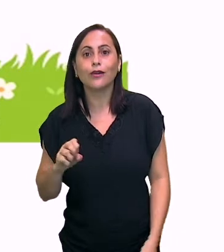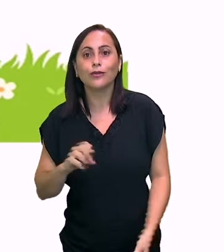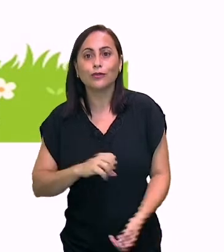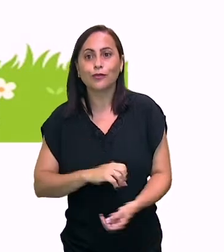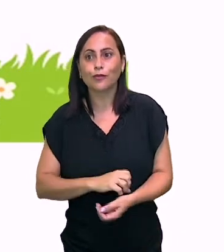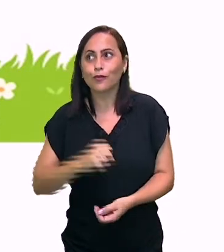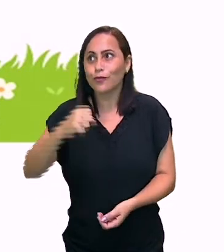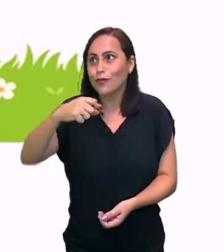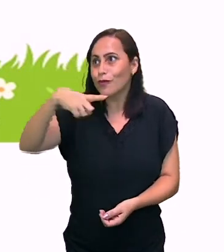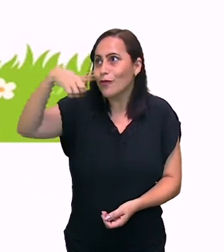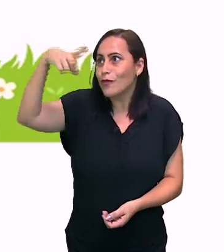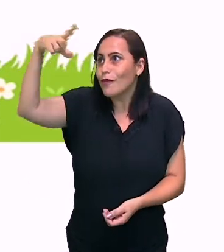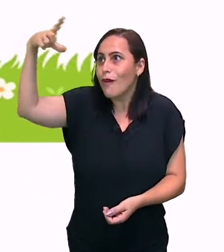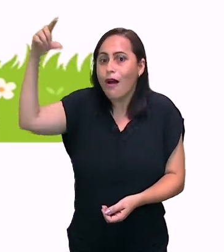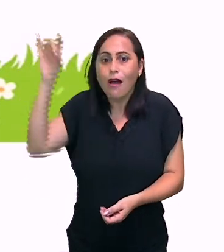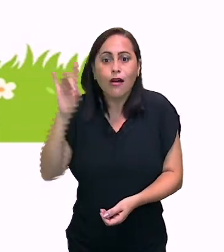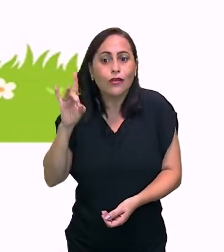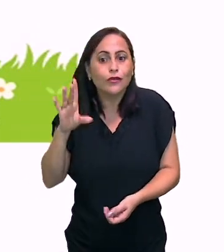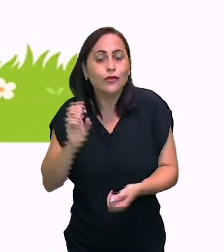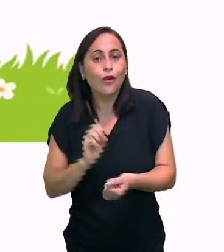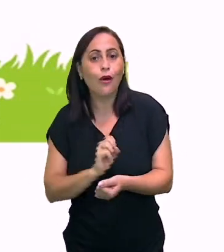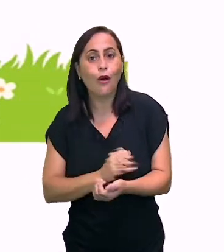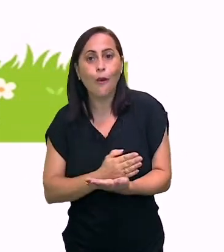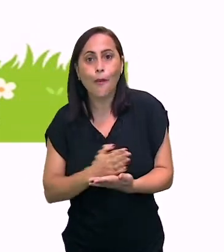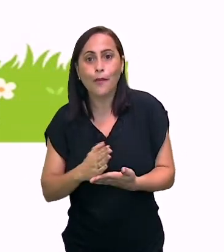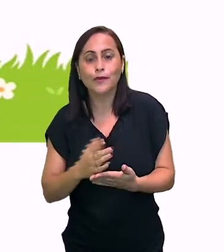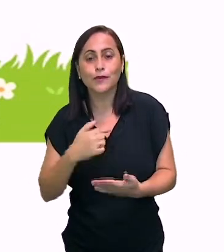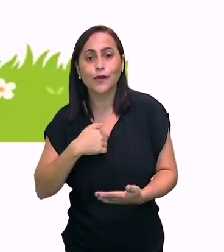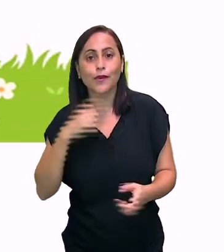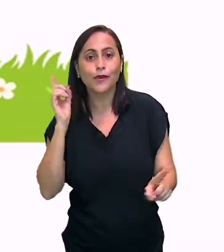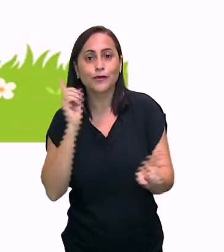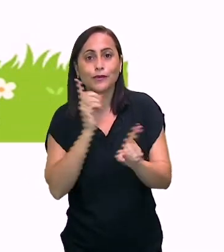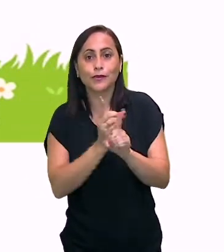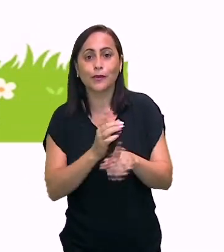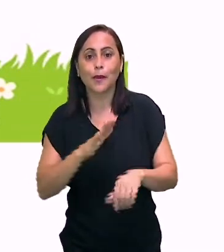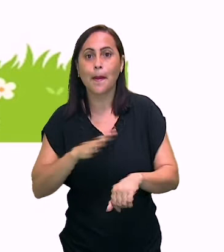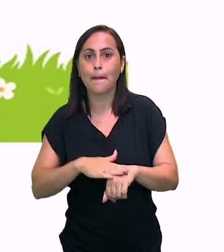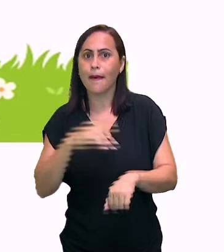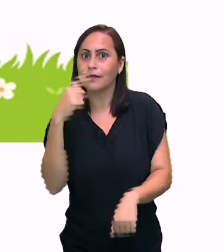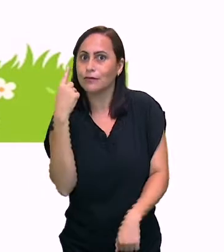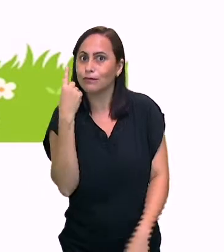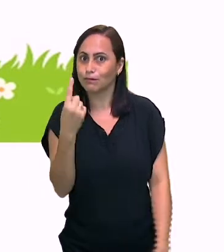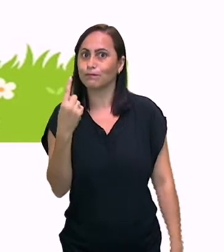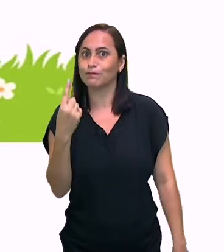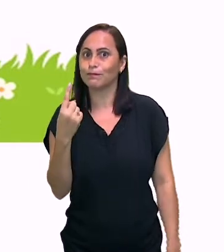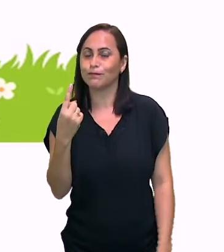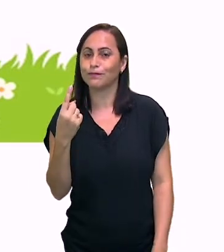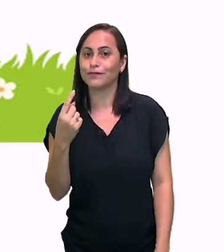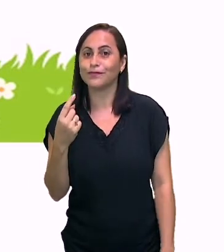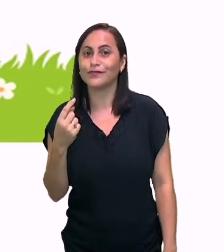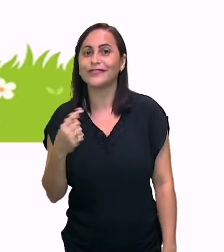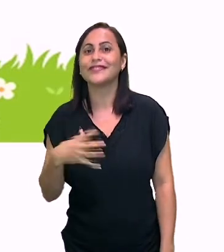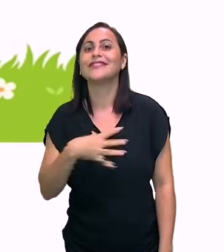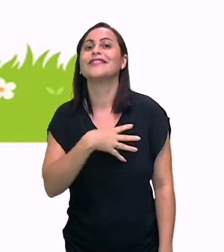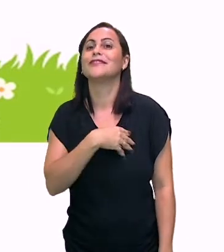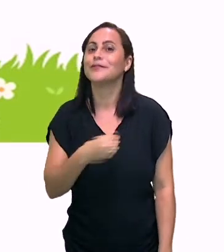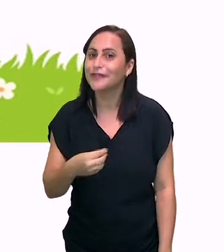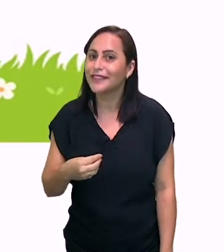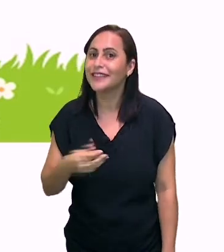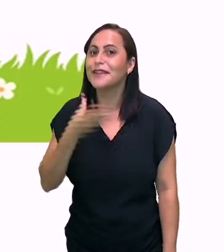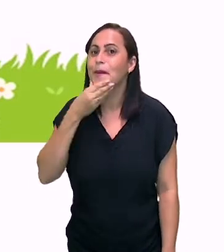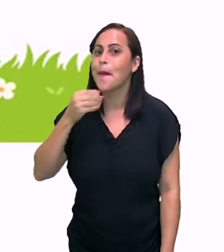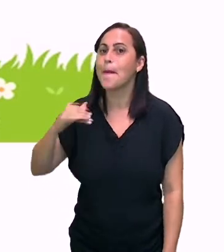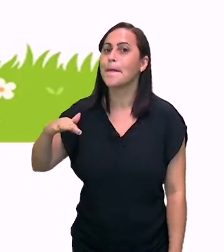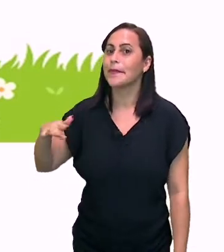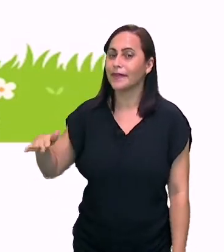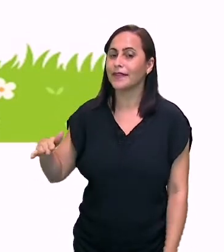mal começou e eu já descobri que sou ainda mais uma coisa: filho,